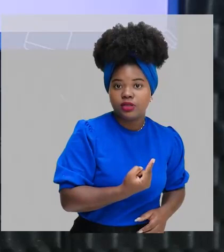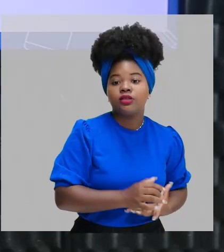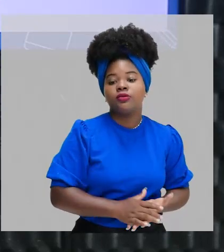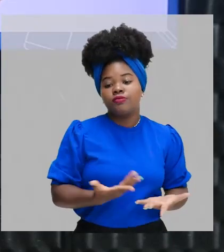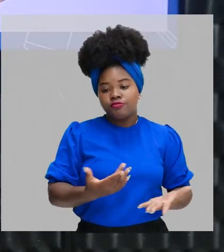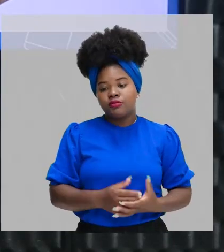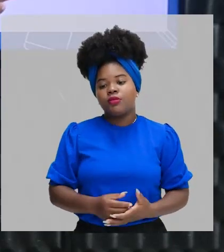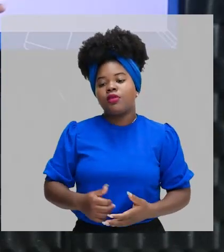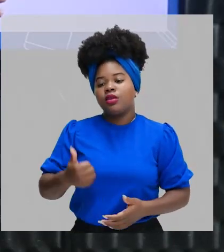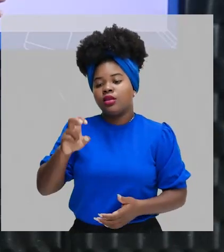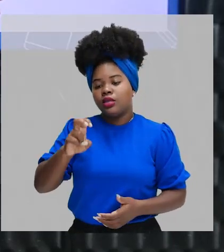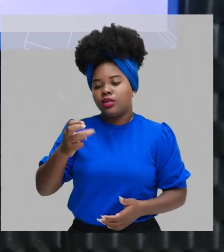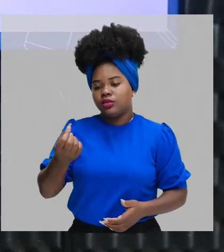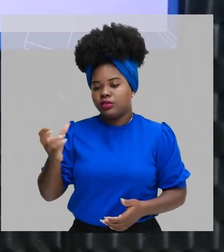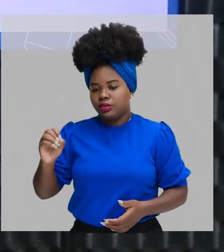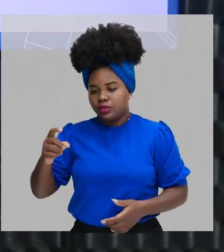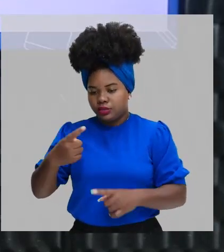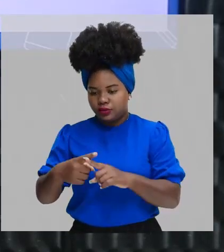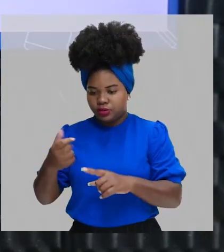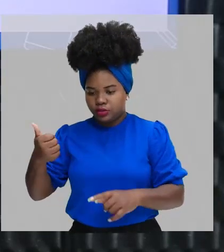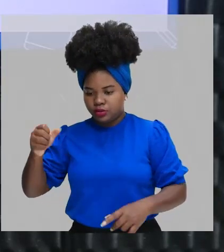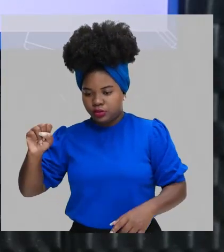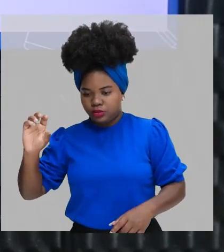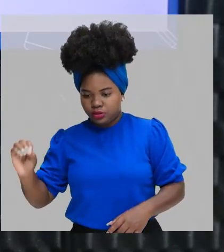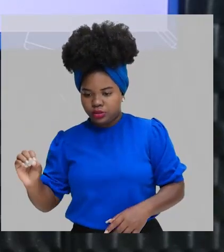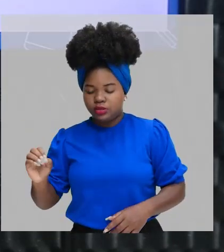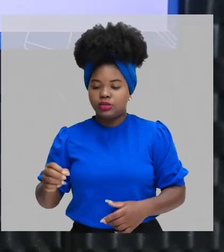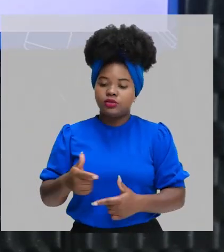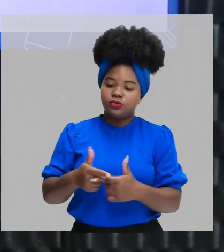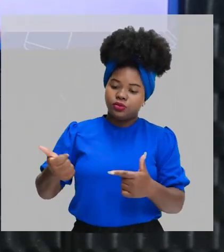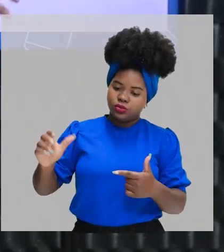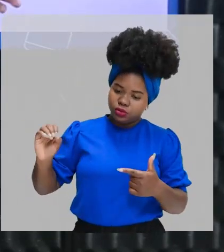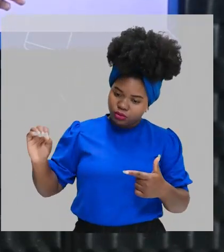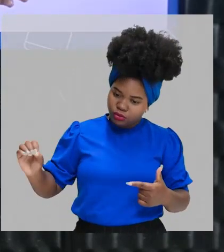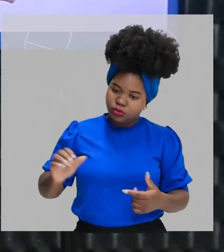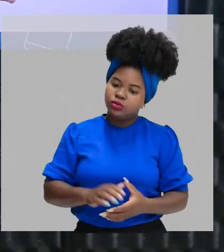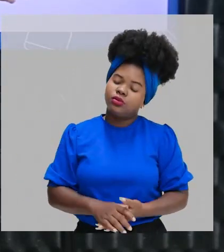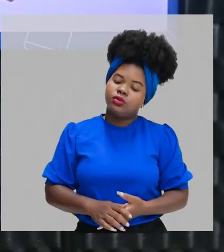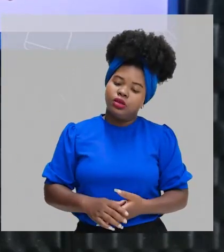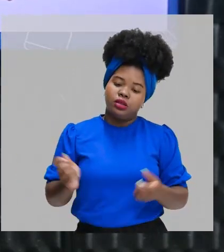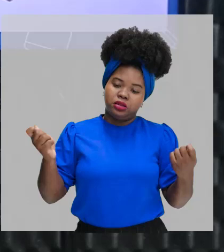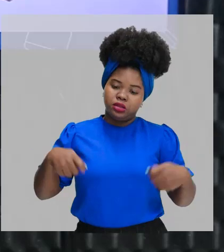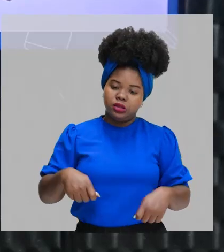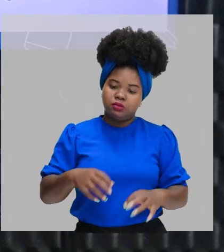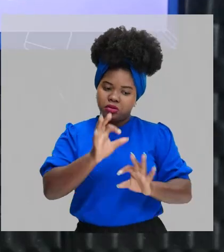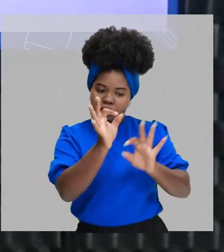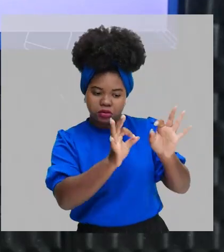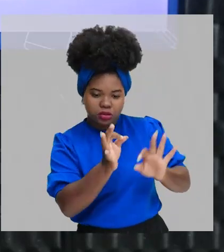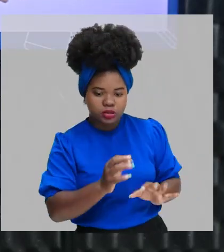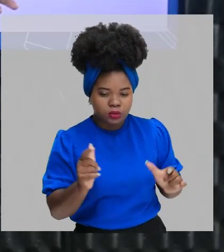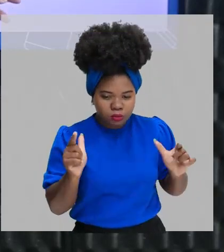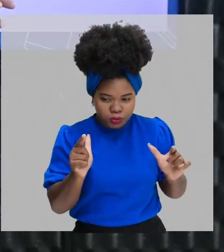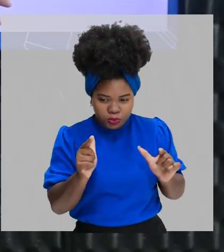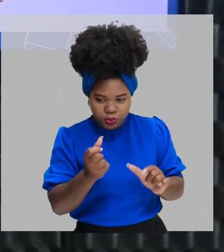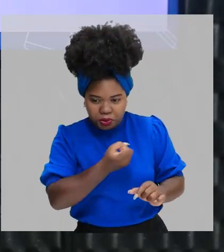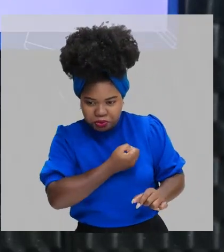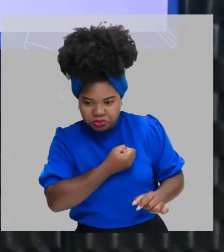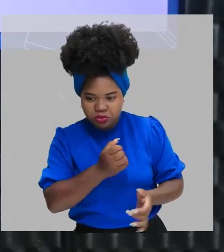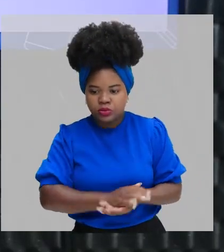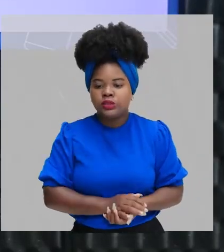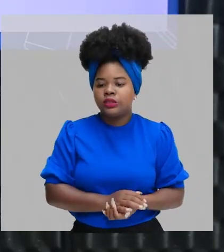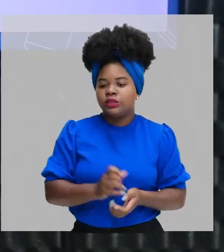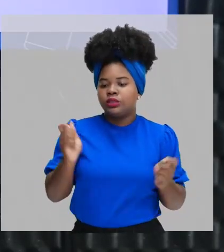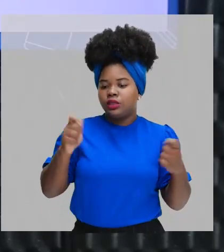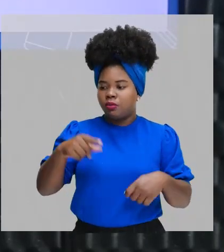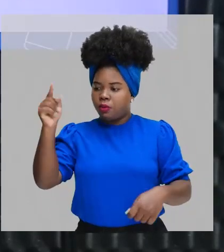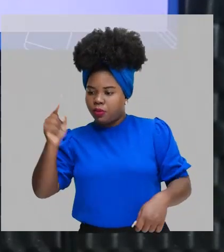560 vezes 80 dividido por 100. Nós podemos simplificar, por exemplo, cortar o zero de cima com o zero de